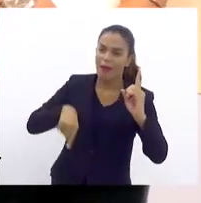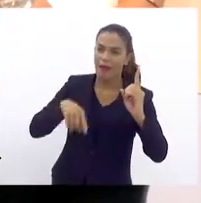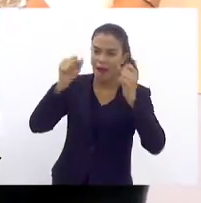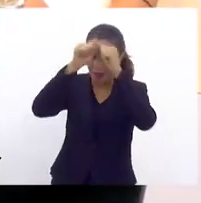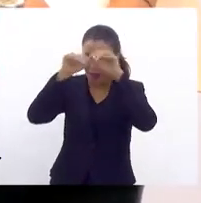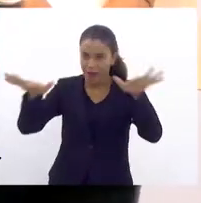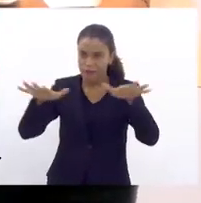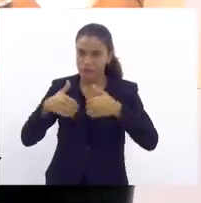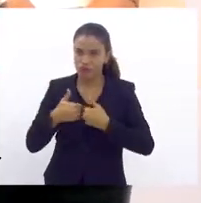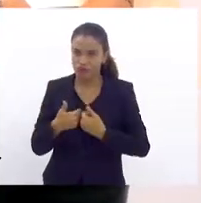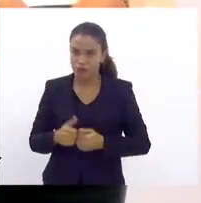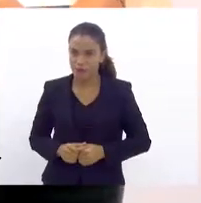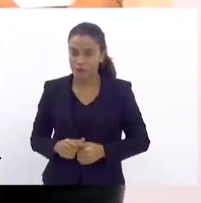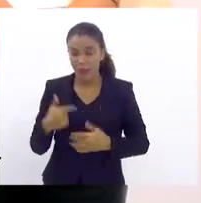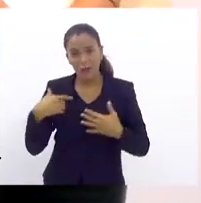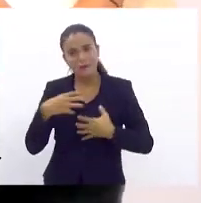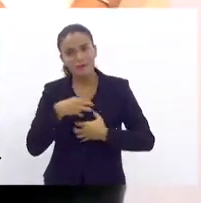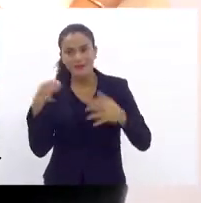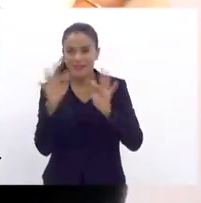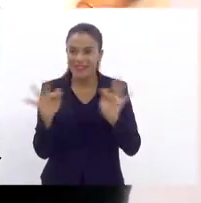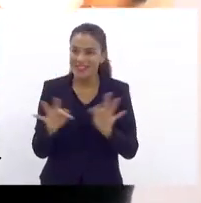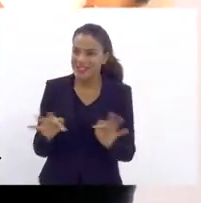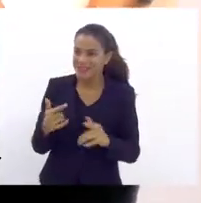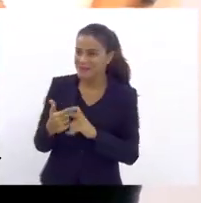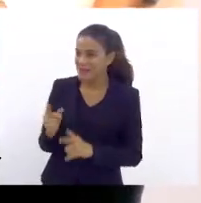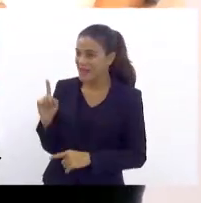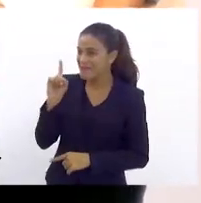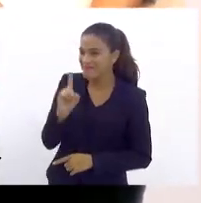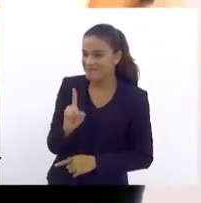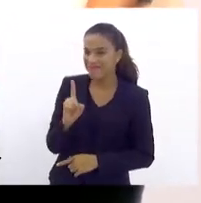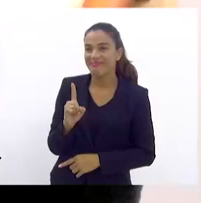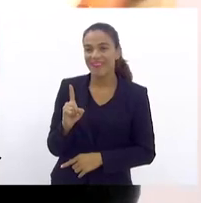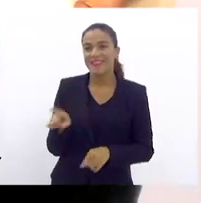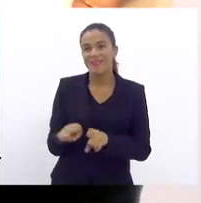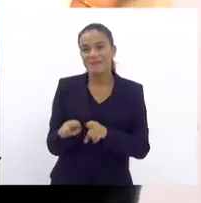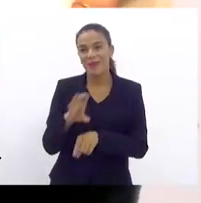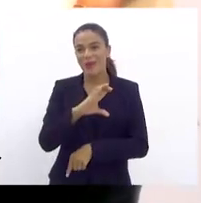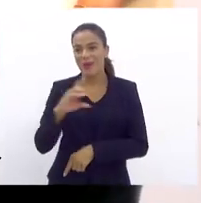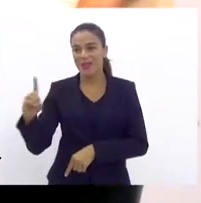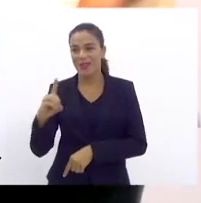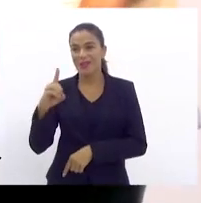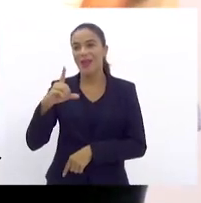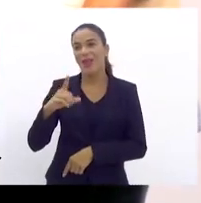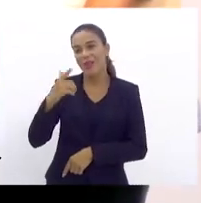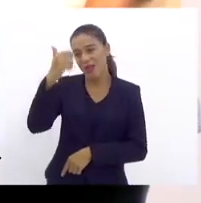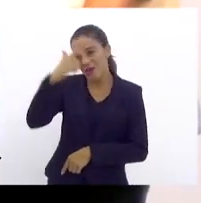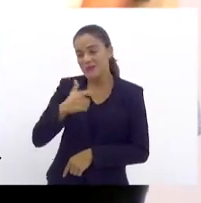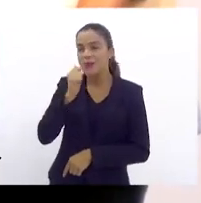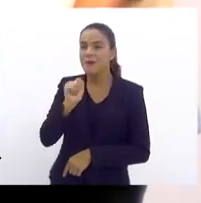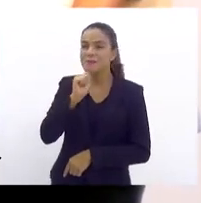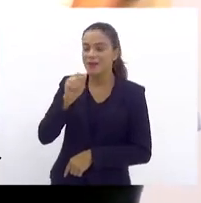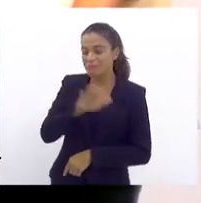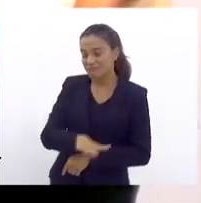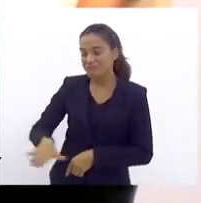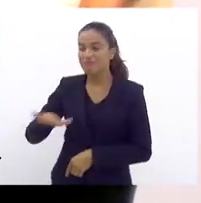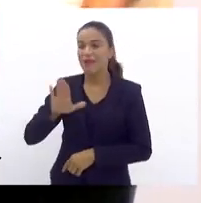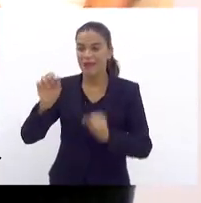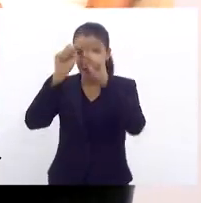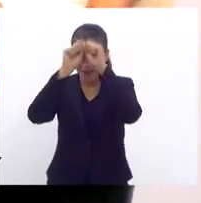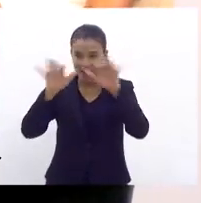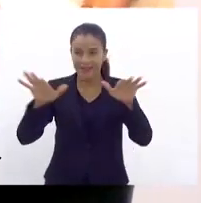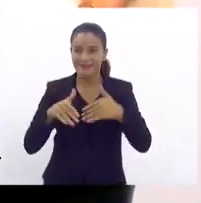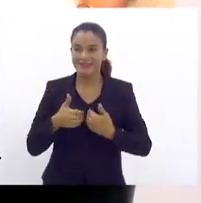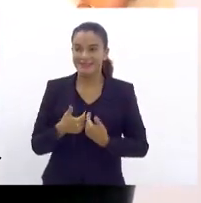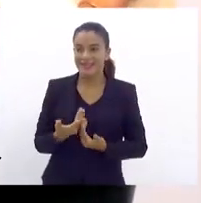pouco assim eu me sinto até muito feliz de estar aqui porque além de você defensora estar como coordenador eu sou mãe de uma criança autista E aí foi